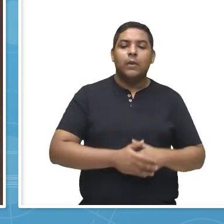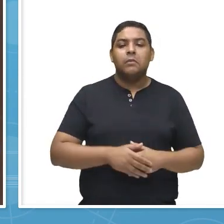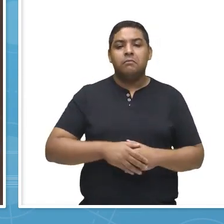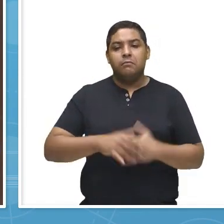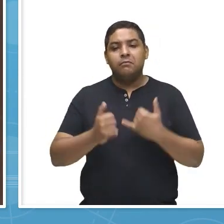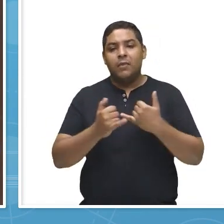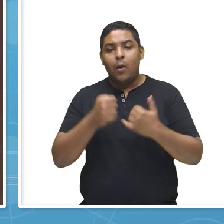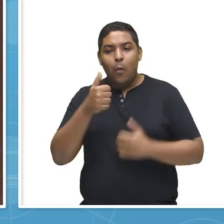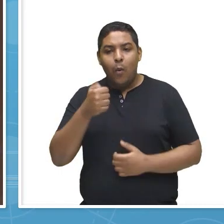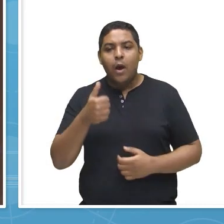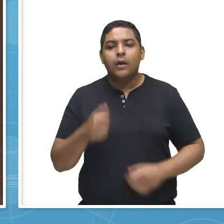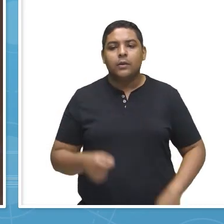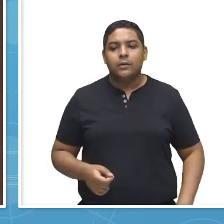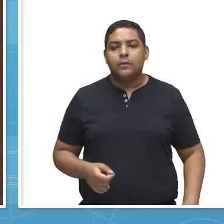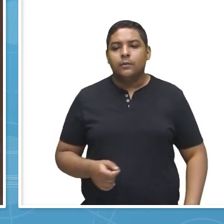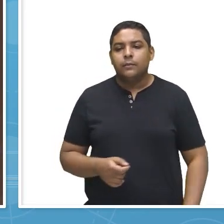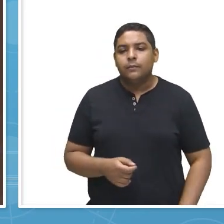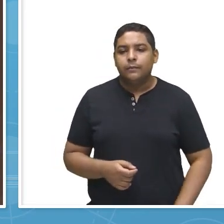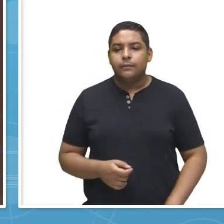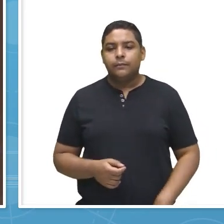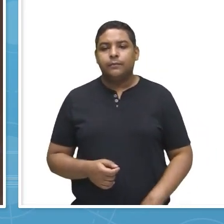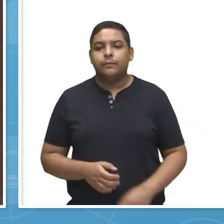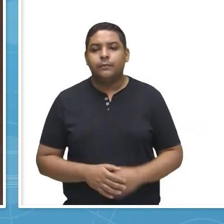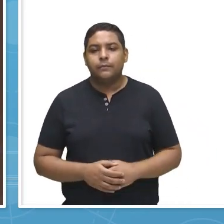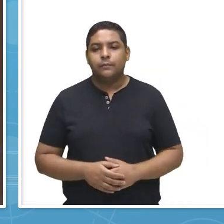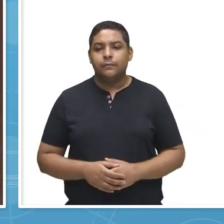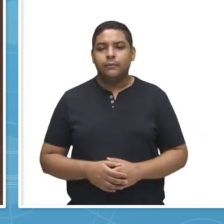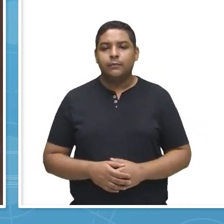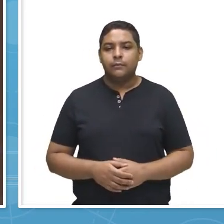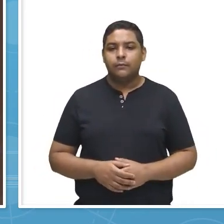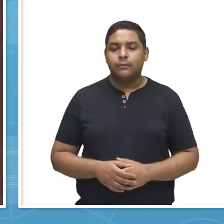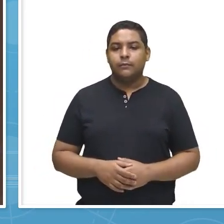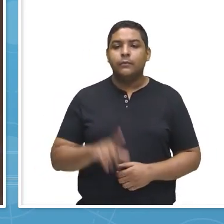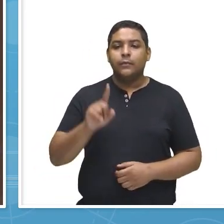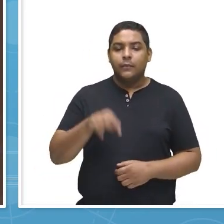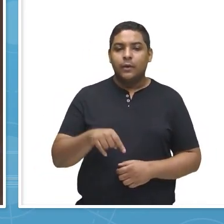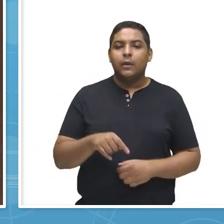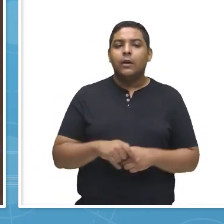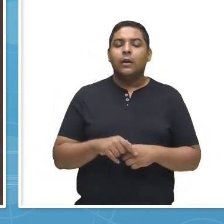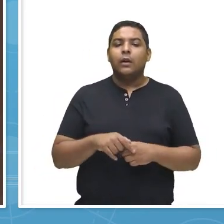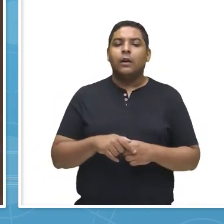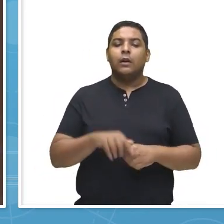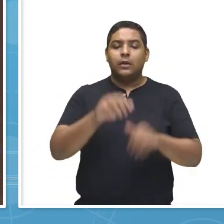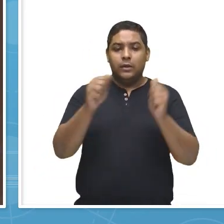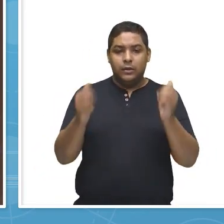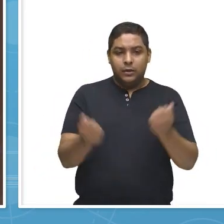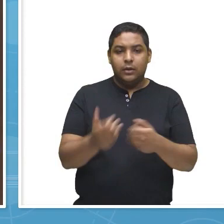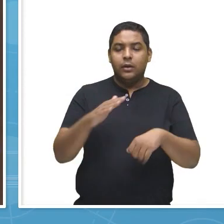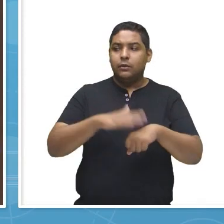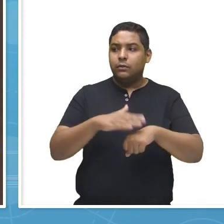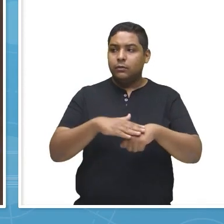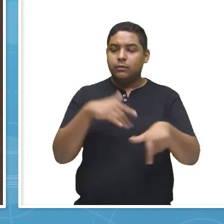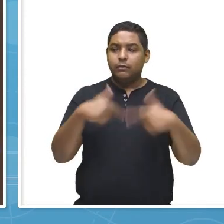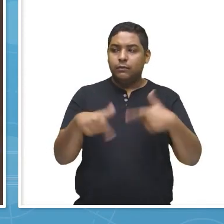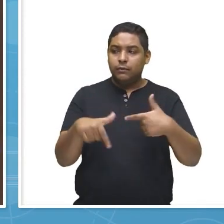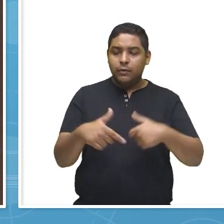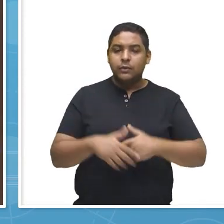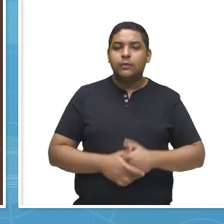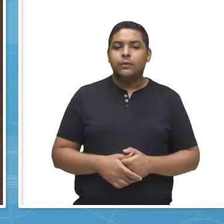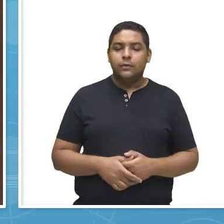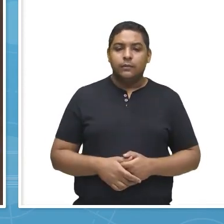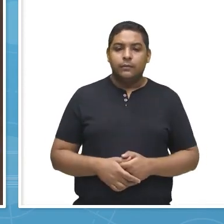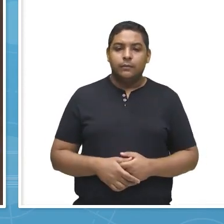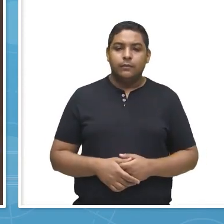Julie colocou questão 1, artesanato e manufatura. A Sofia colocou questão 1, artesanato e